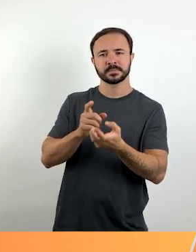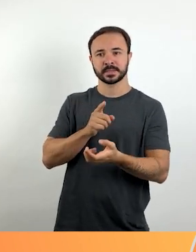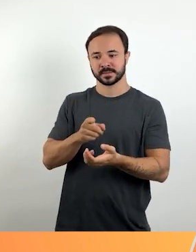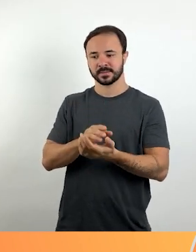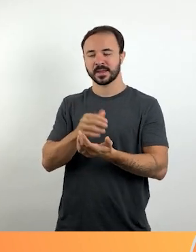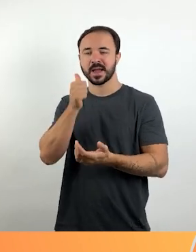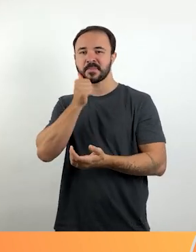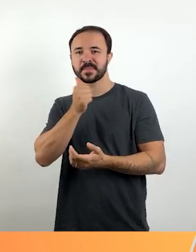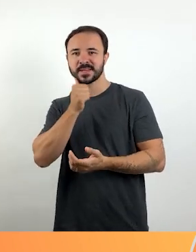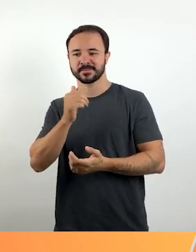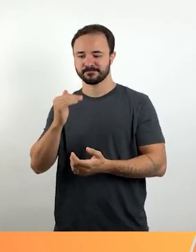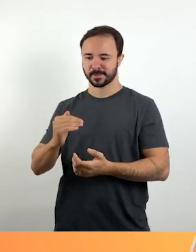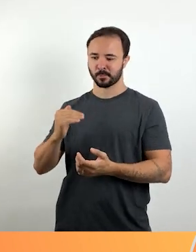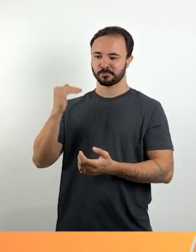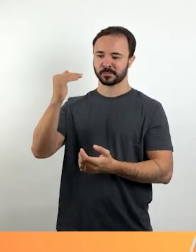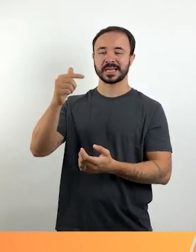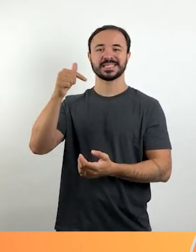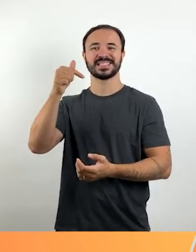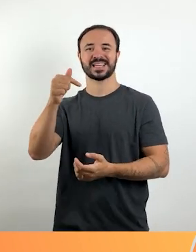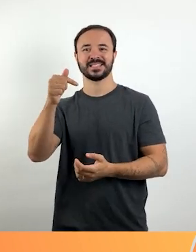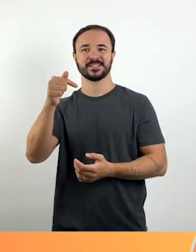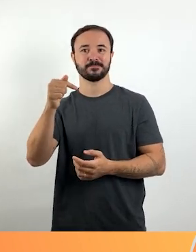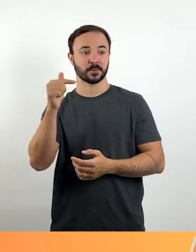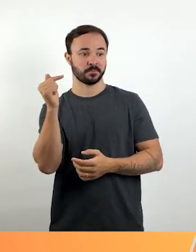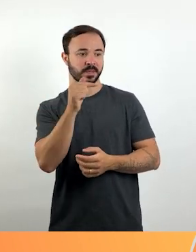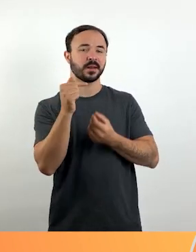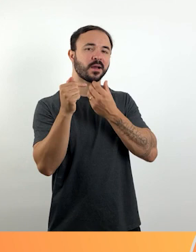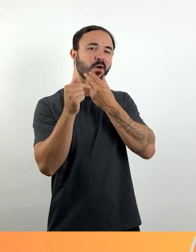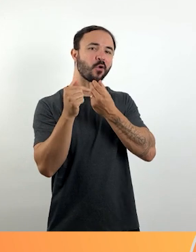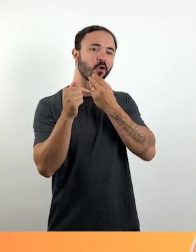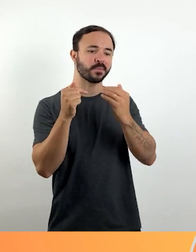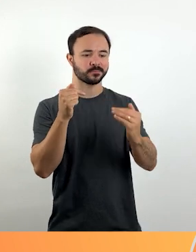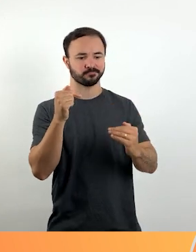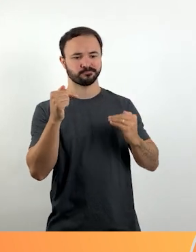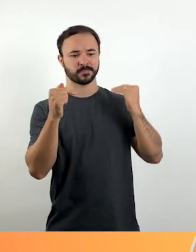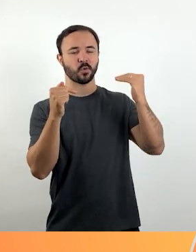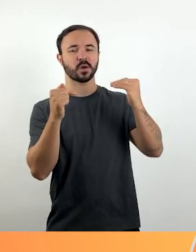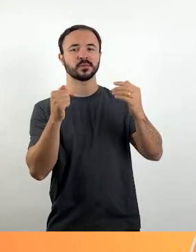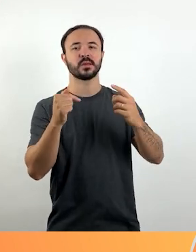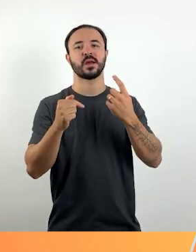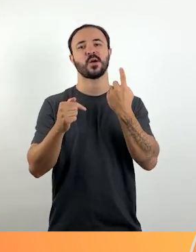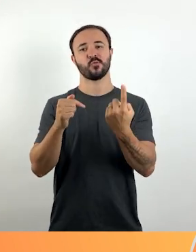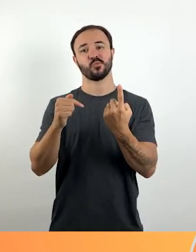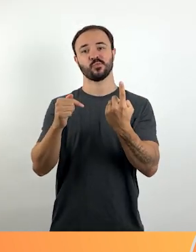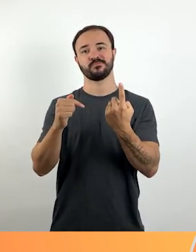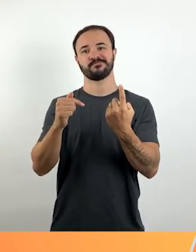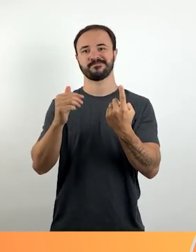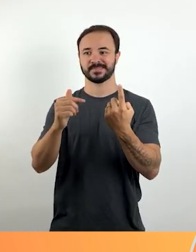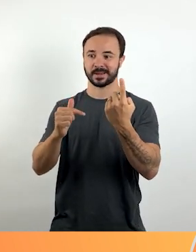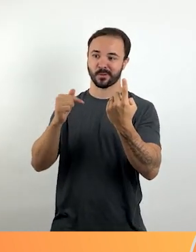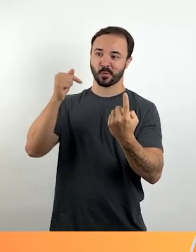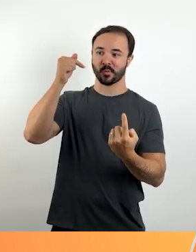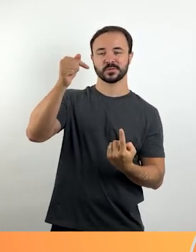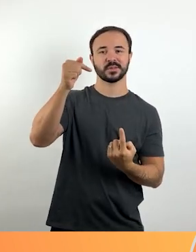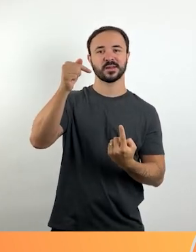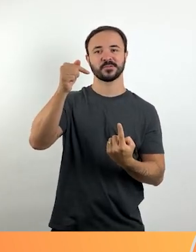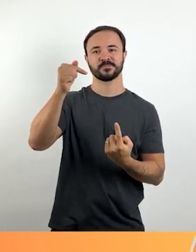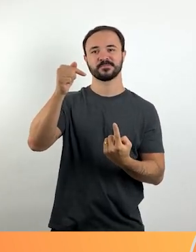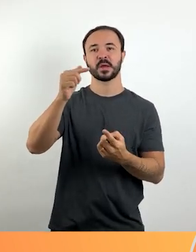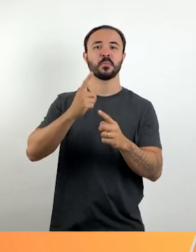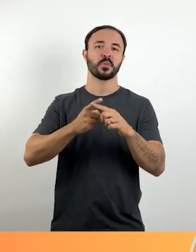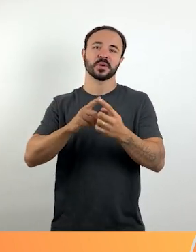Maria estiver a 7 metros, Paulo vai estar a 1 metro, já que é oposto. Então, a gente pode marcar aí